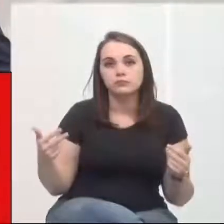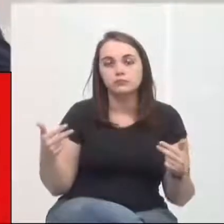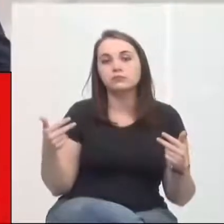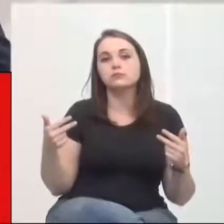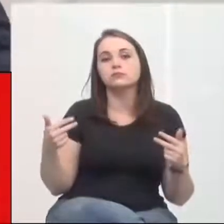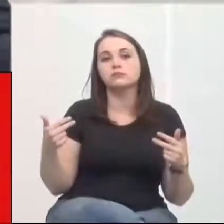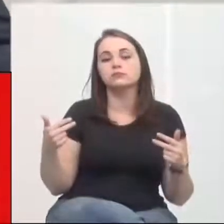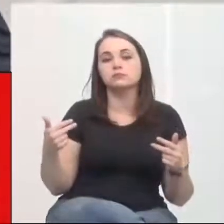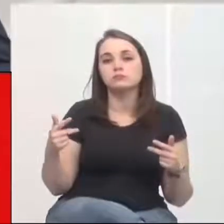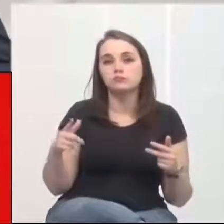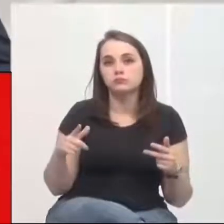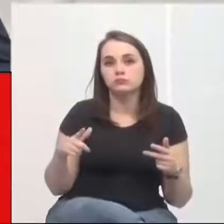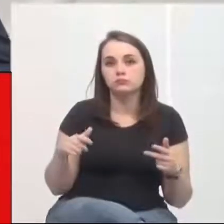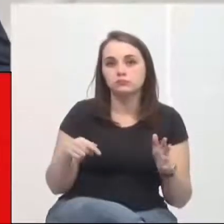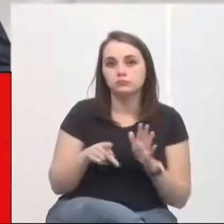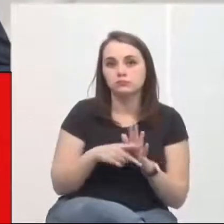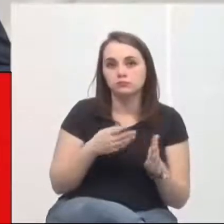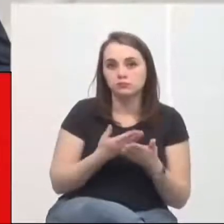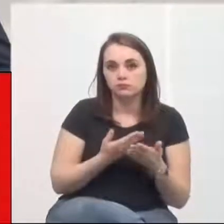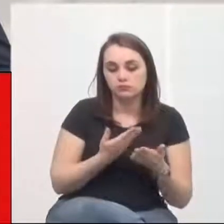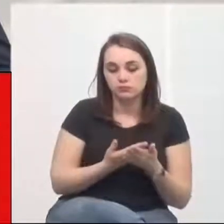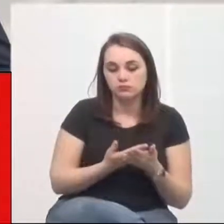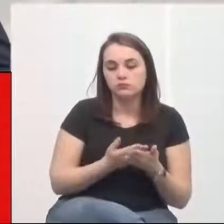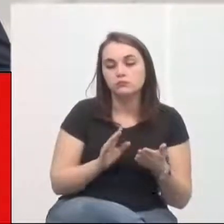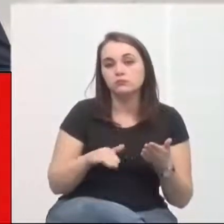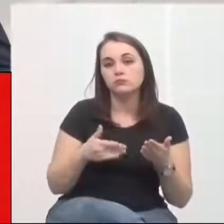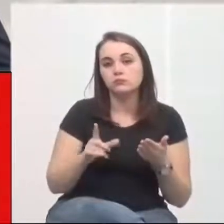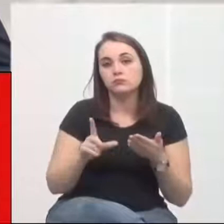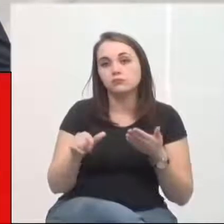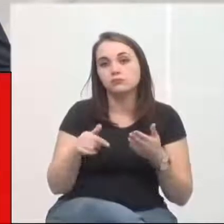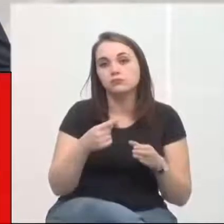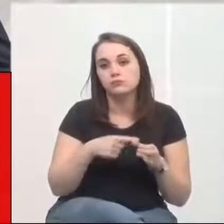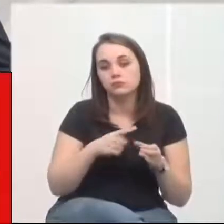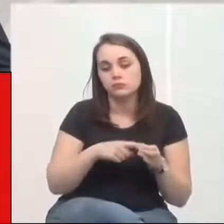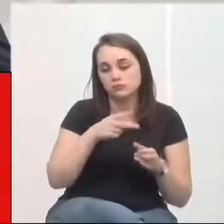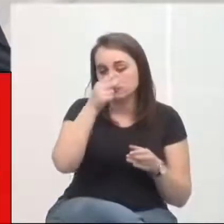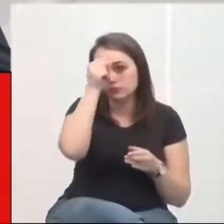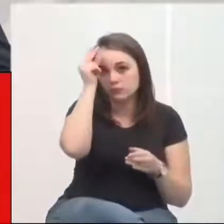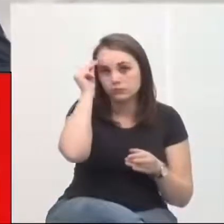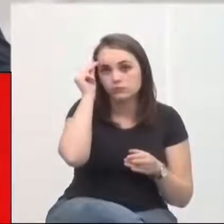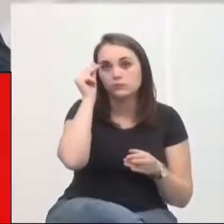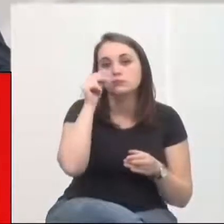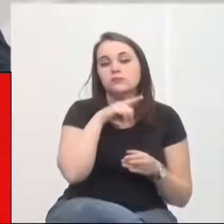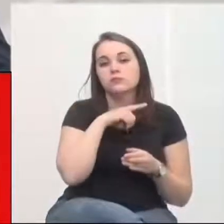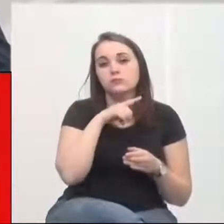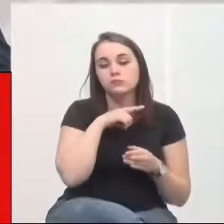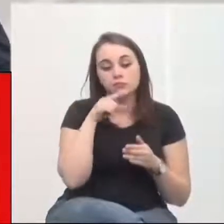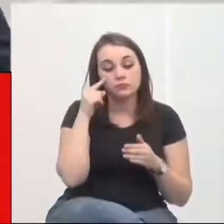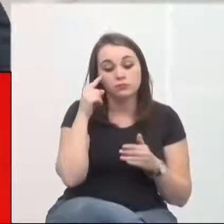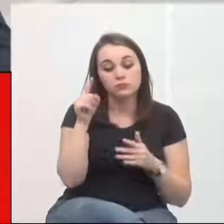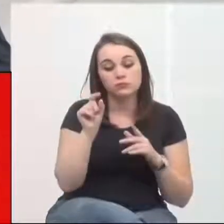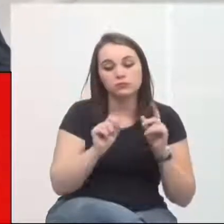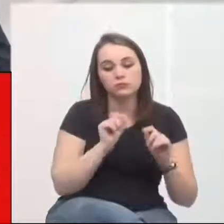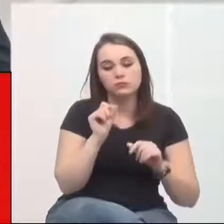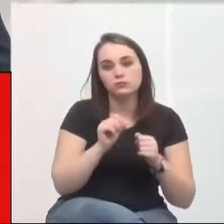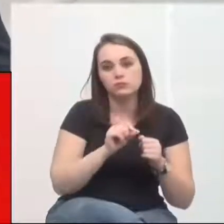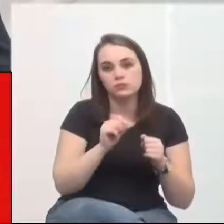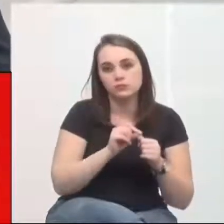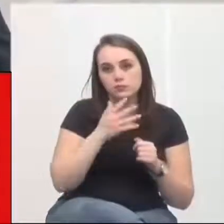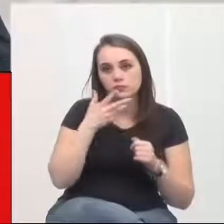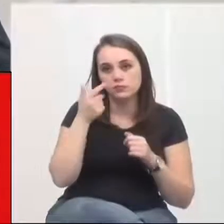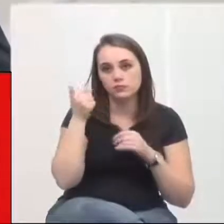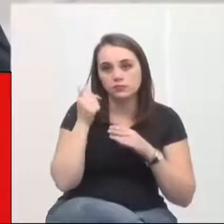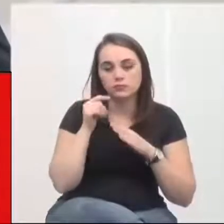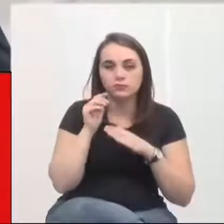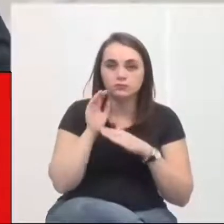caso, passa por esse estudo e daí sim a cidade, o governo, a infra, ter um norte para saber o que é aplicar na cidade, o